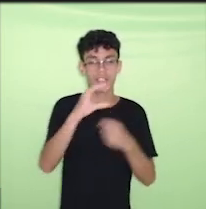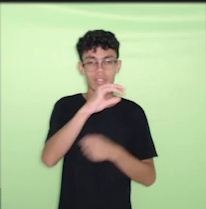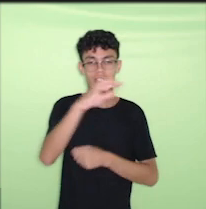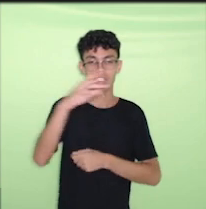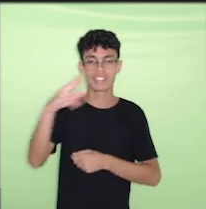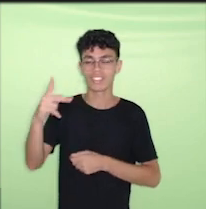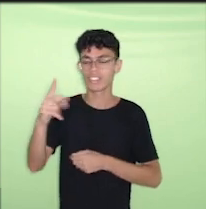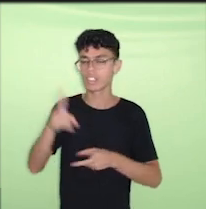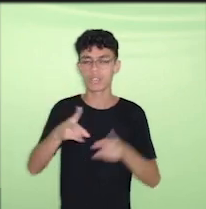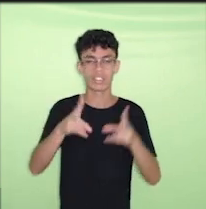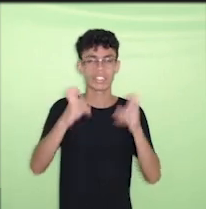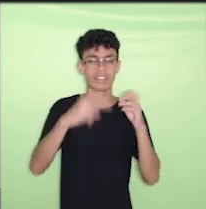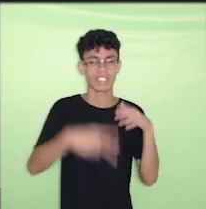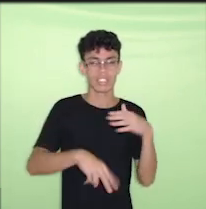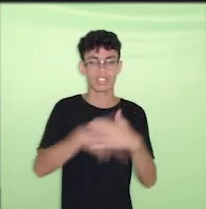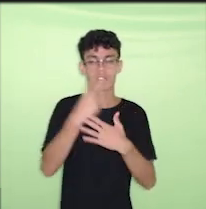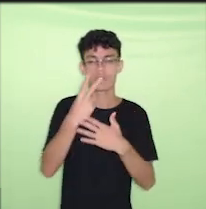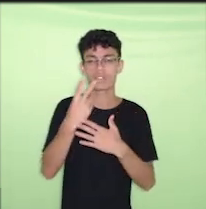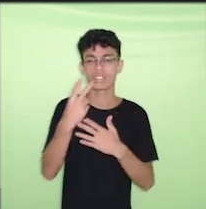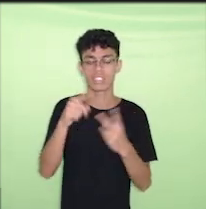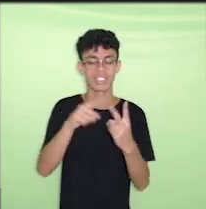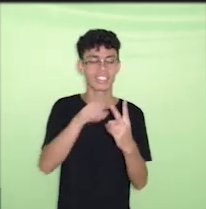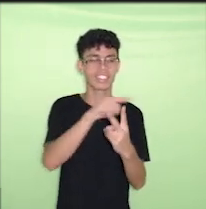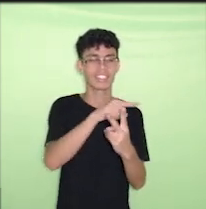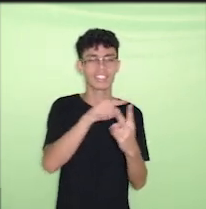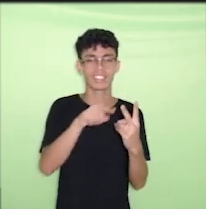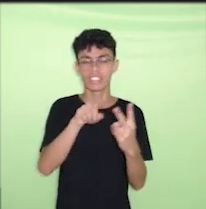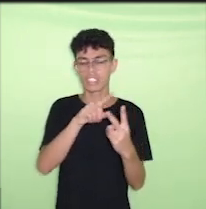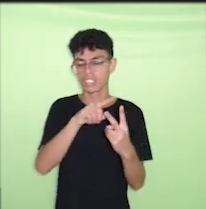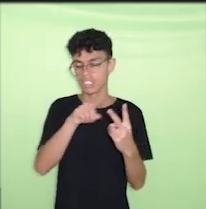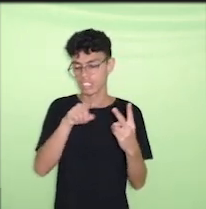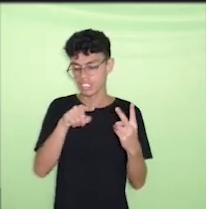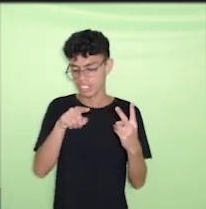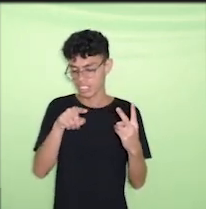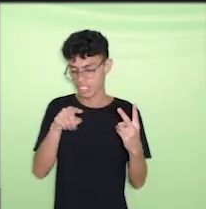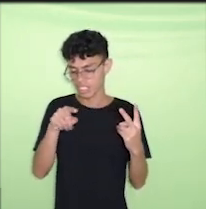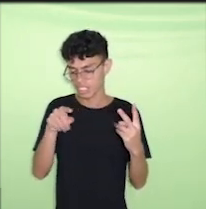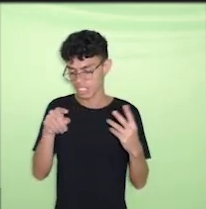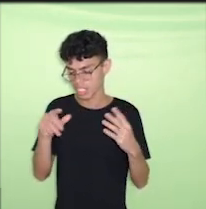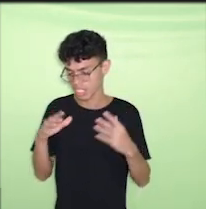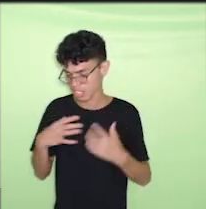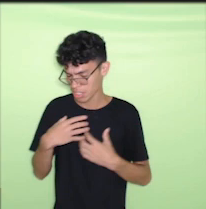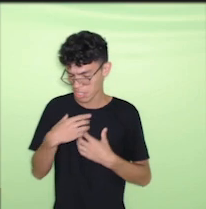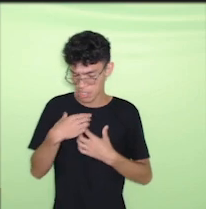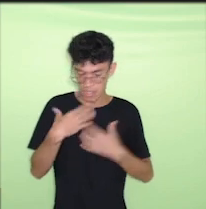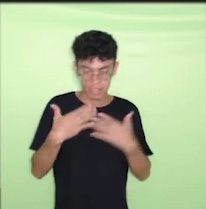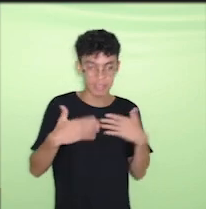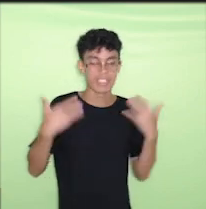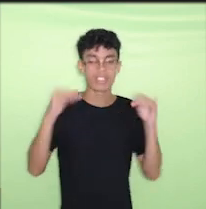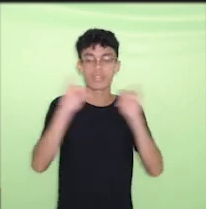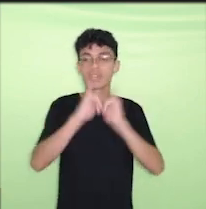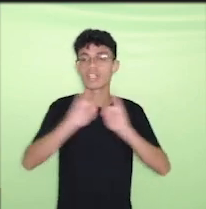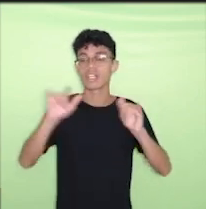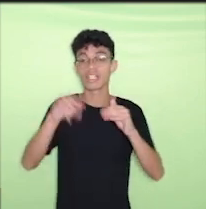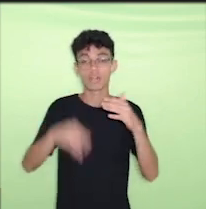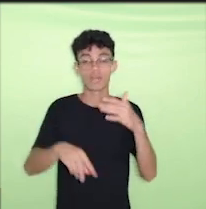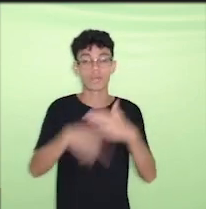cooperadoras, porque a segunda está encantada com o próprio discurso e a primeira encantada em ouvi-lo.